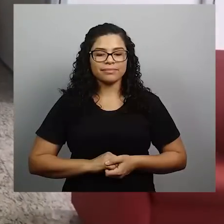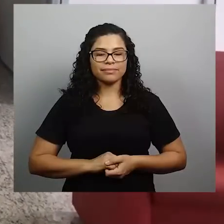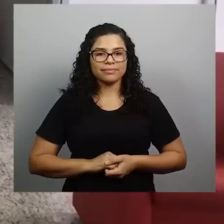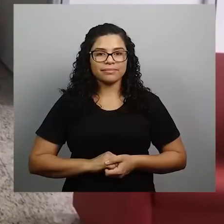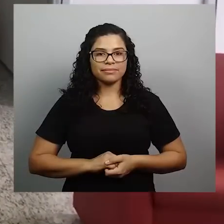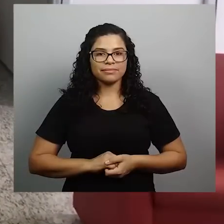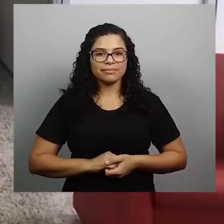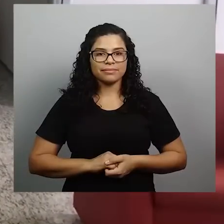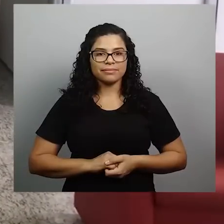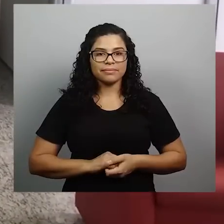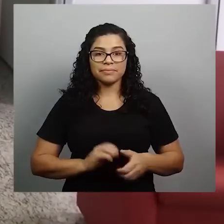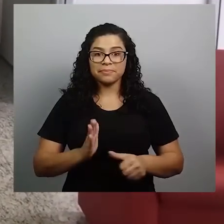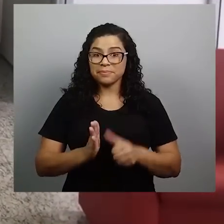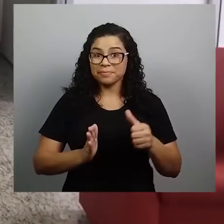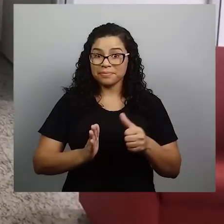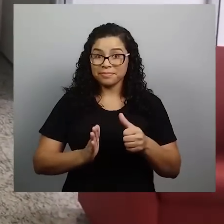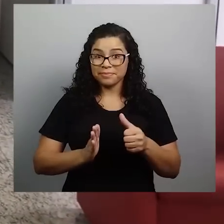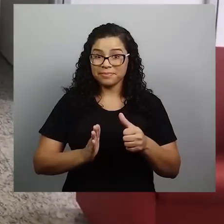Parar.